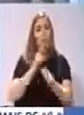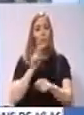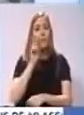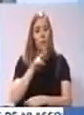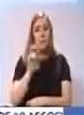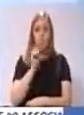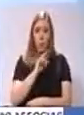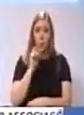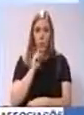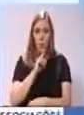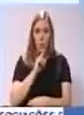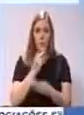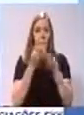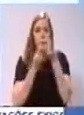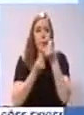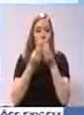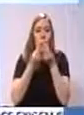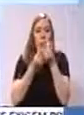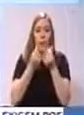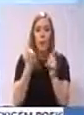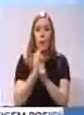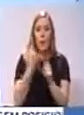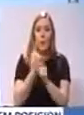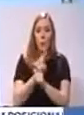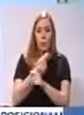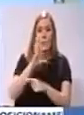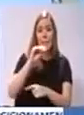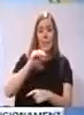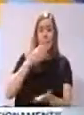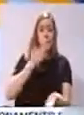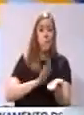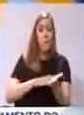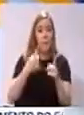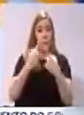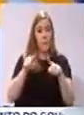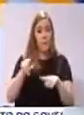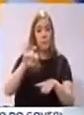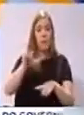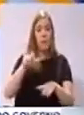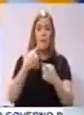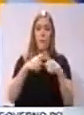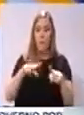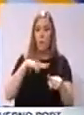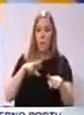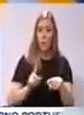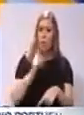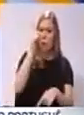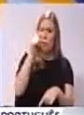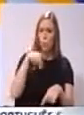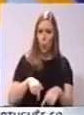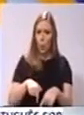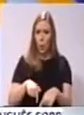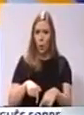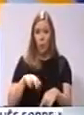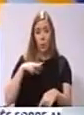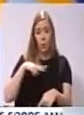poderão degustar pratos de 10 restaurantes diferentes, de regiões diferentes do nosso país, desde o norte ao sul do